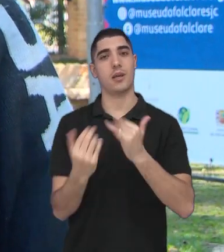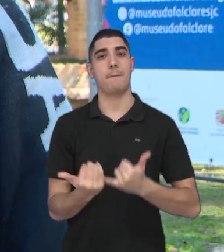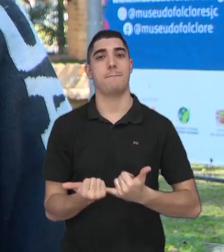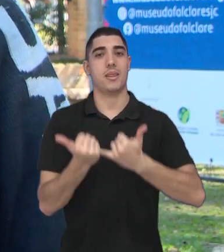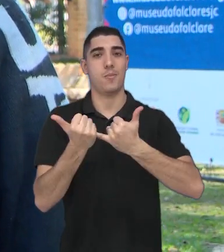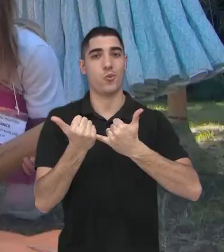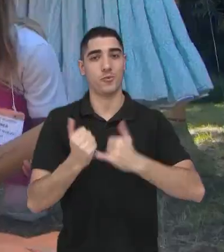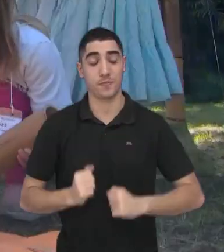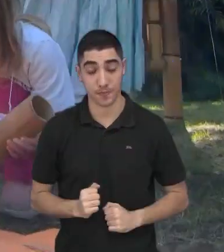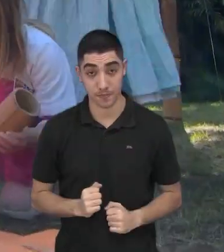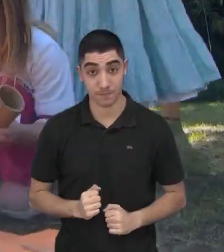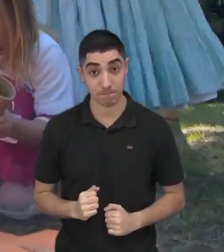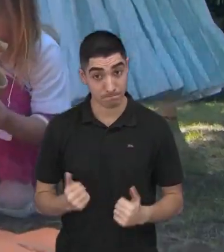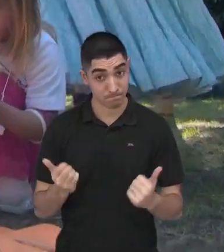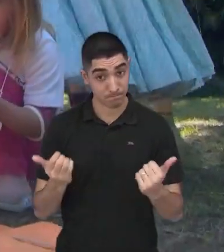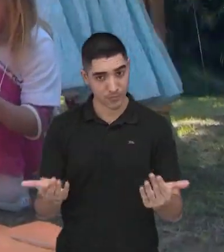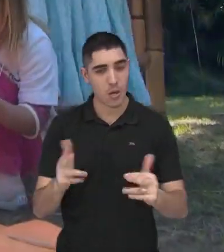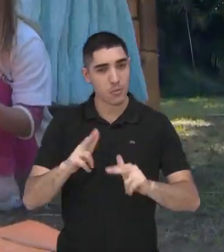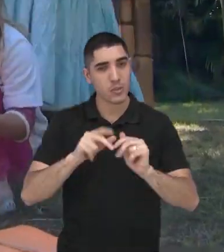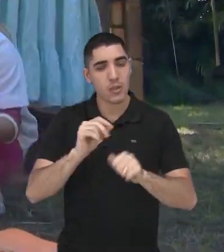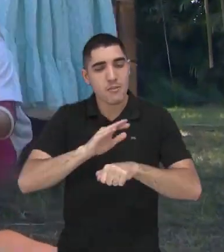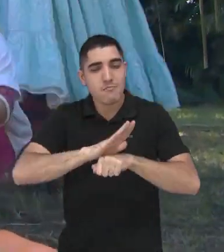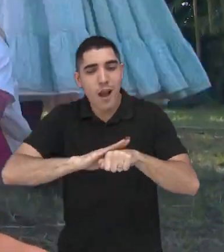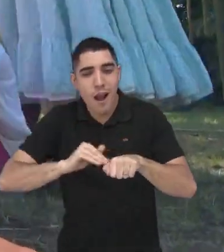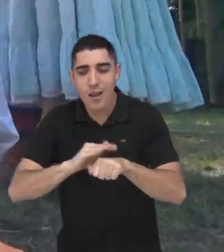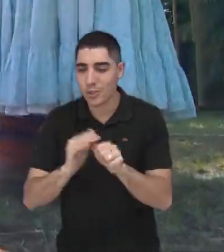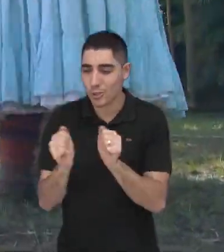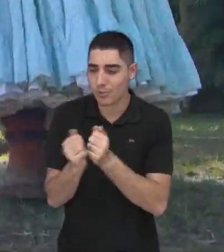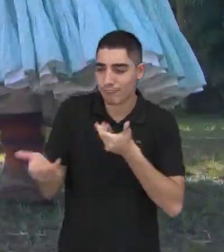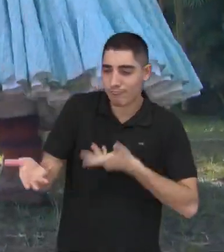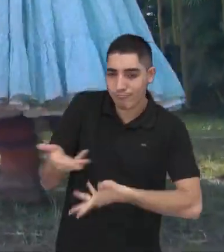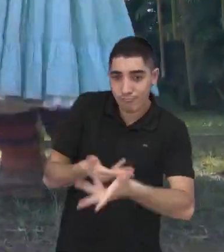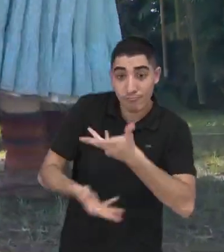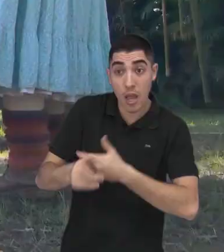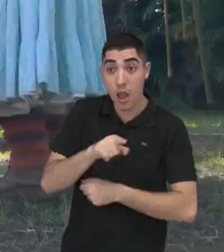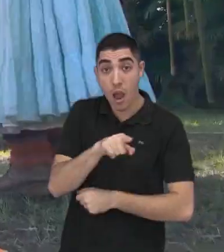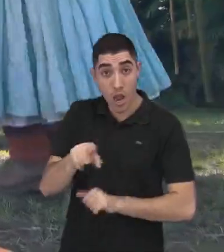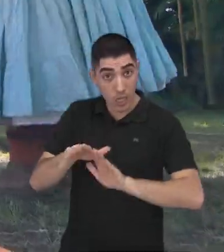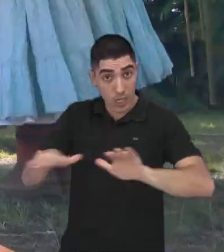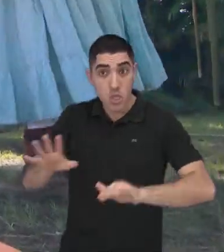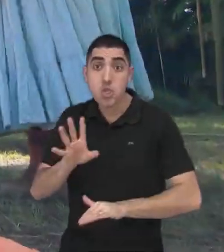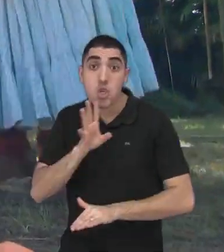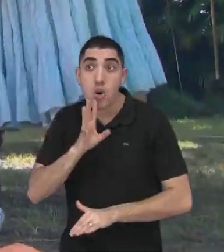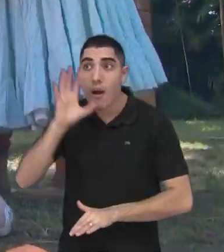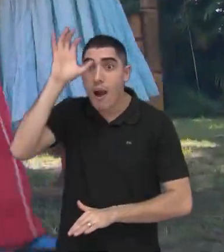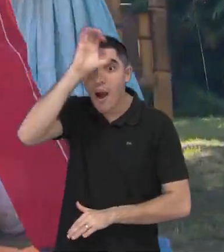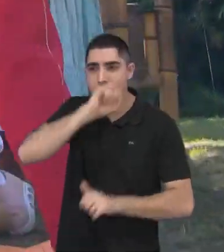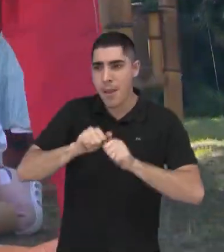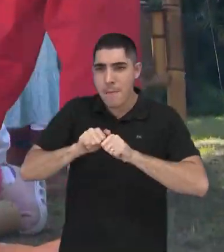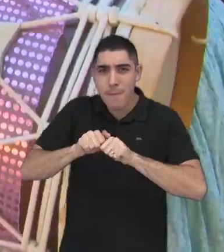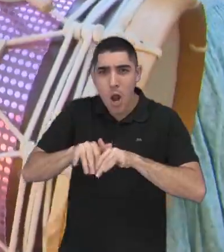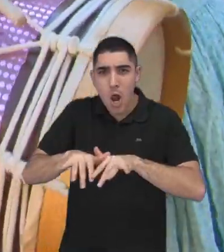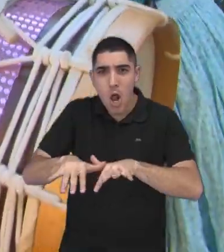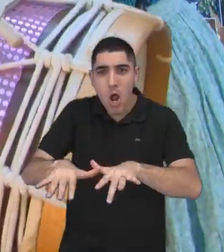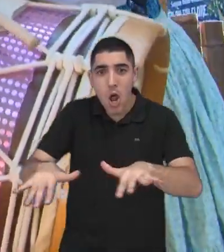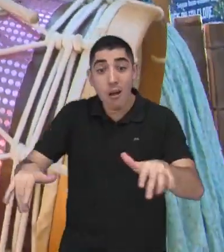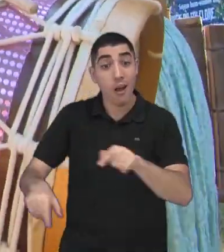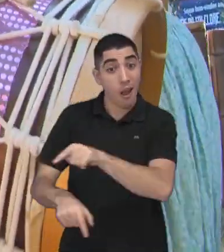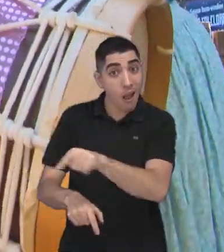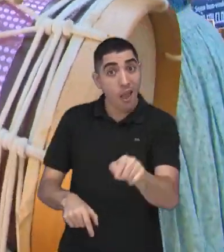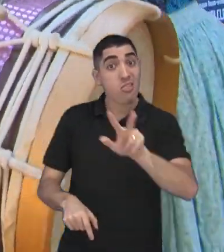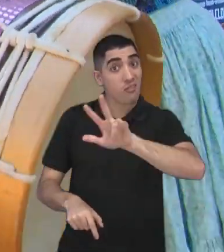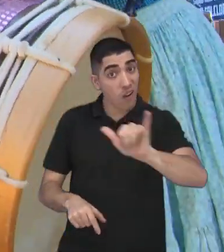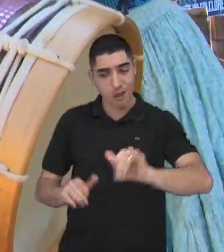patrimônio nosso, né? E quase como uma gentileza em retorno, quando conhecem e espalham a cultura popular, as